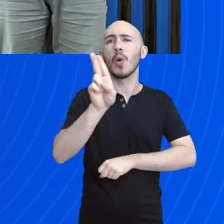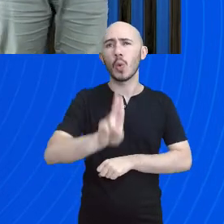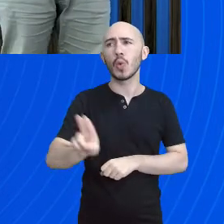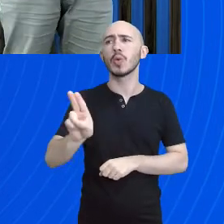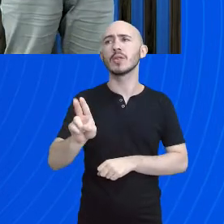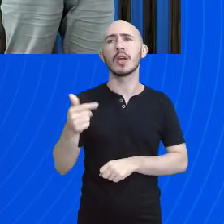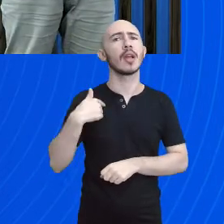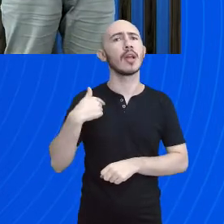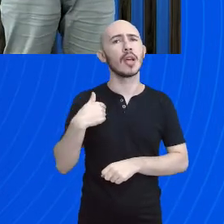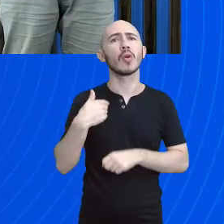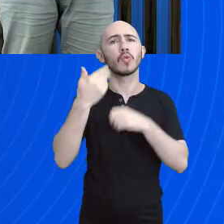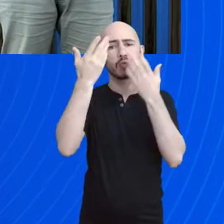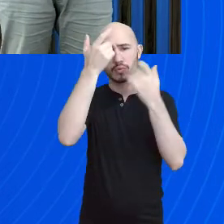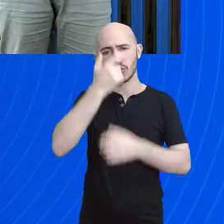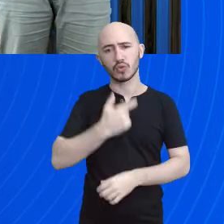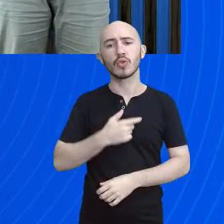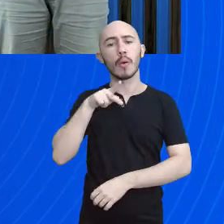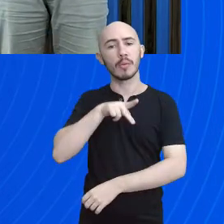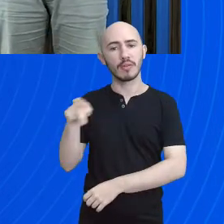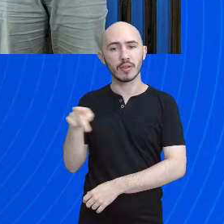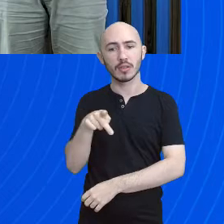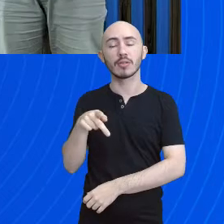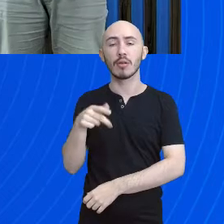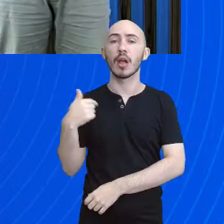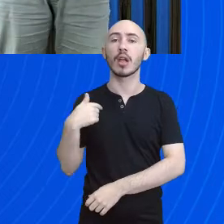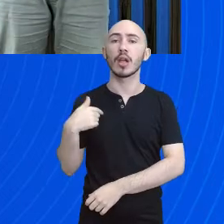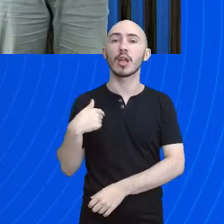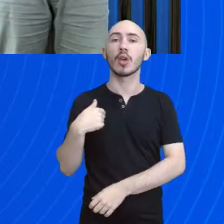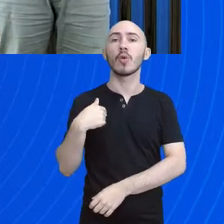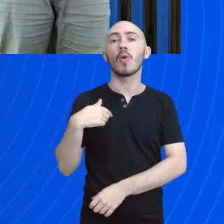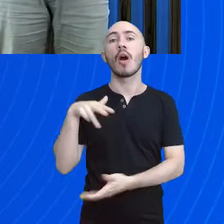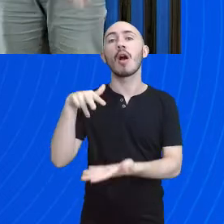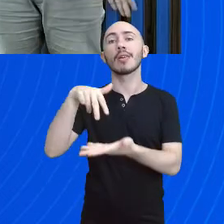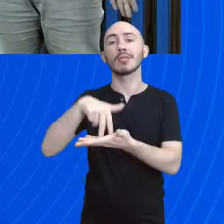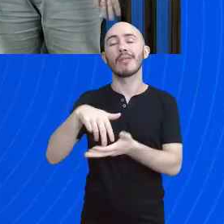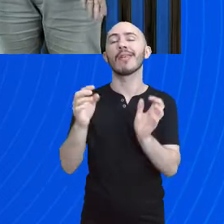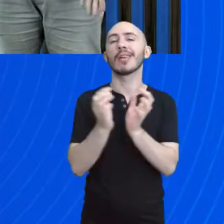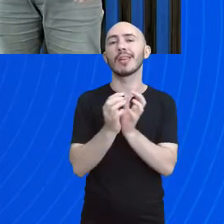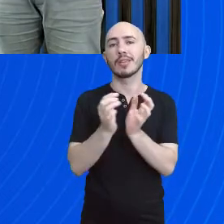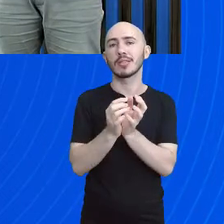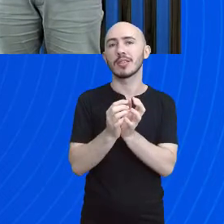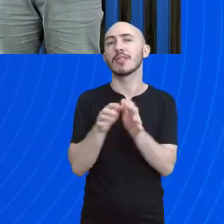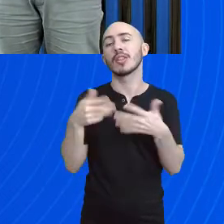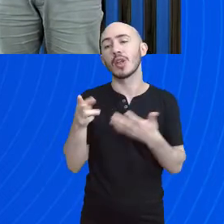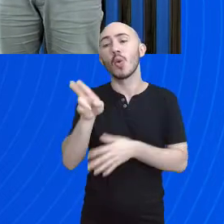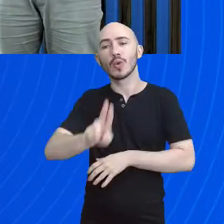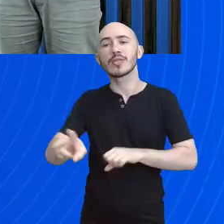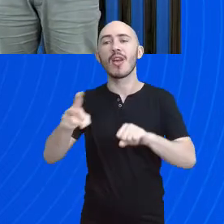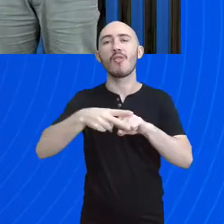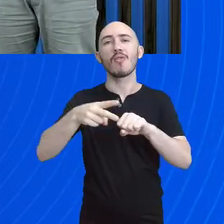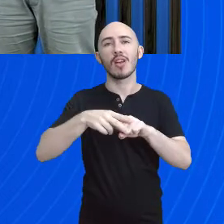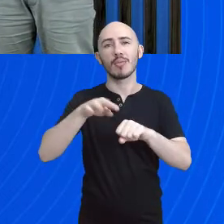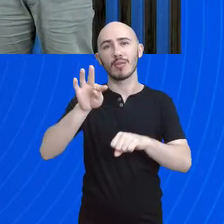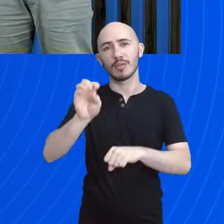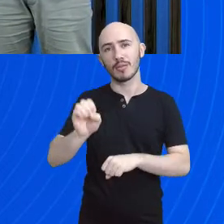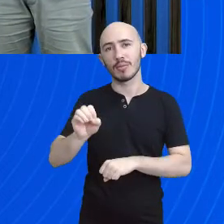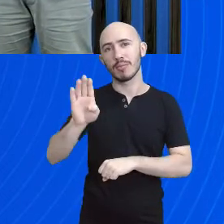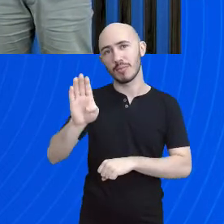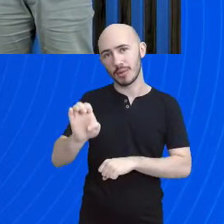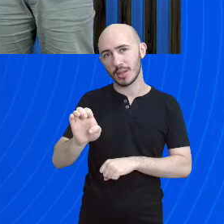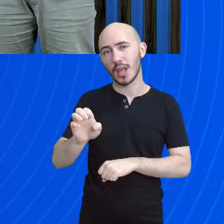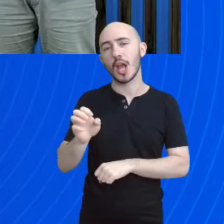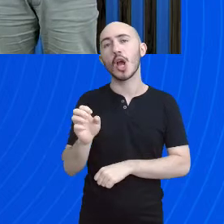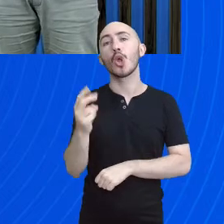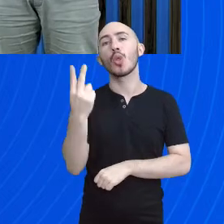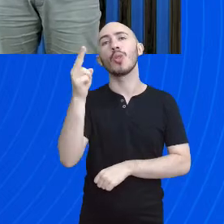eu estou em Recife. Então, eu já usei verbo to be aqui em 2 frases 2 vezes. Né? Você não vai deixar de usá-lo. O que é que a gente precisa